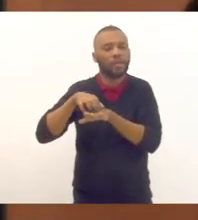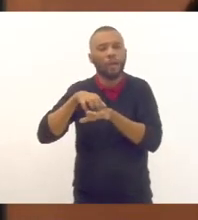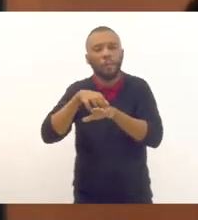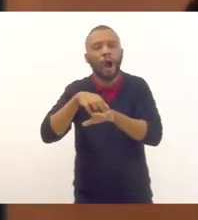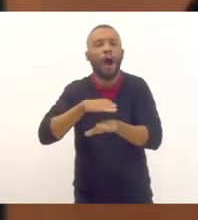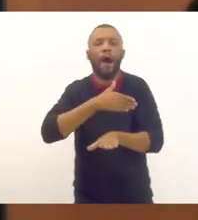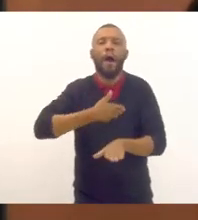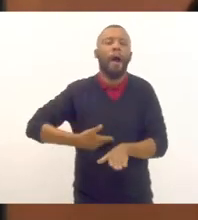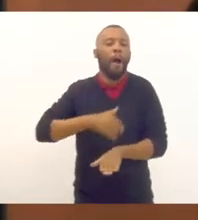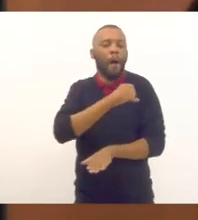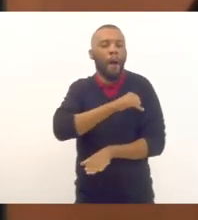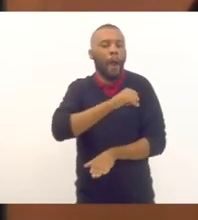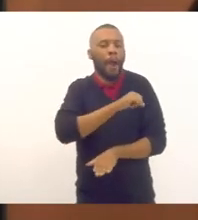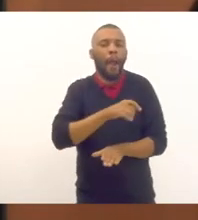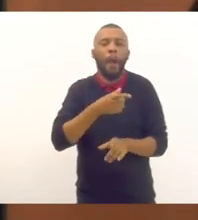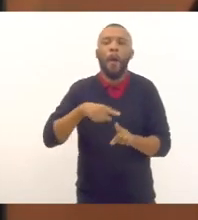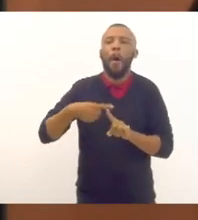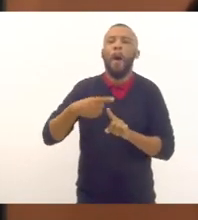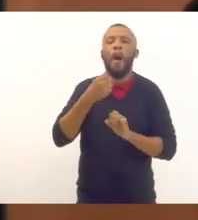Janeiro e montadores. Okay?